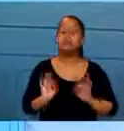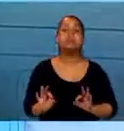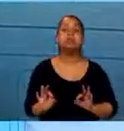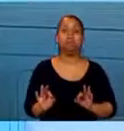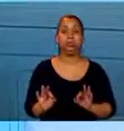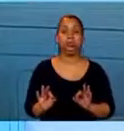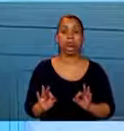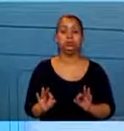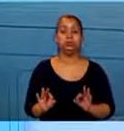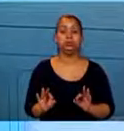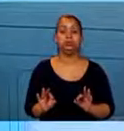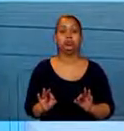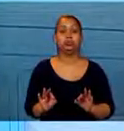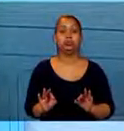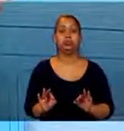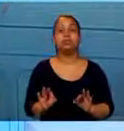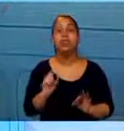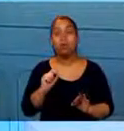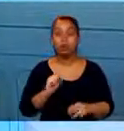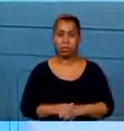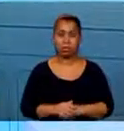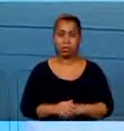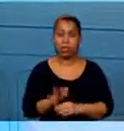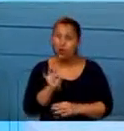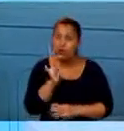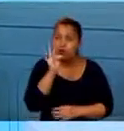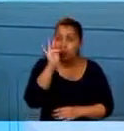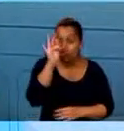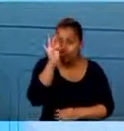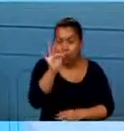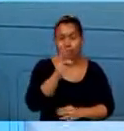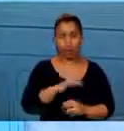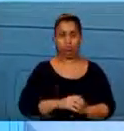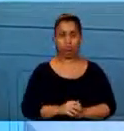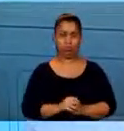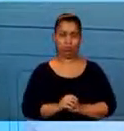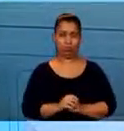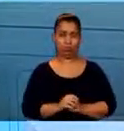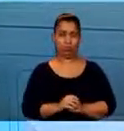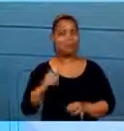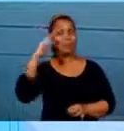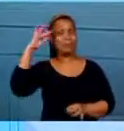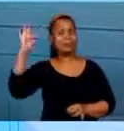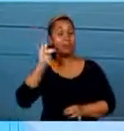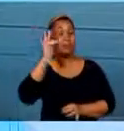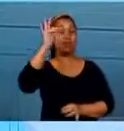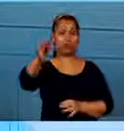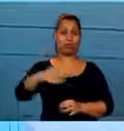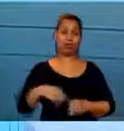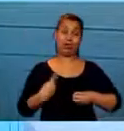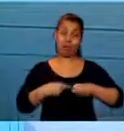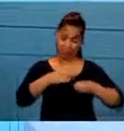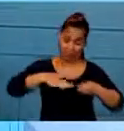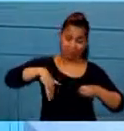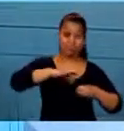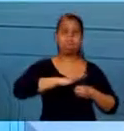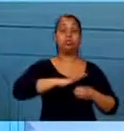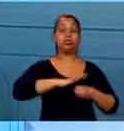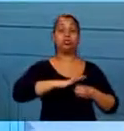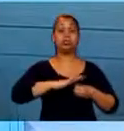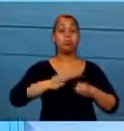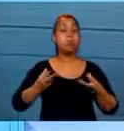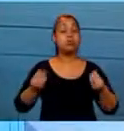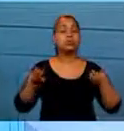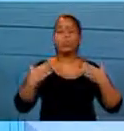certamente é isto, é plantar para o futuro. Nossa cidade é uma cidade que é